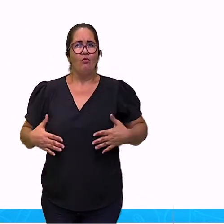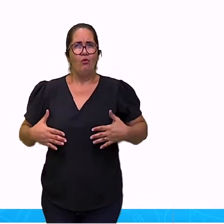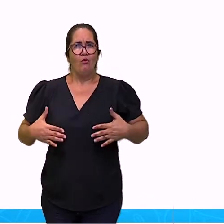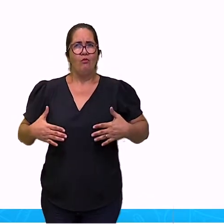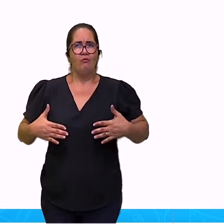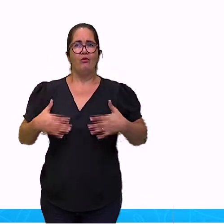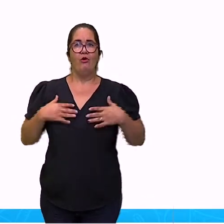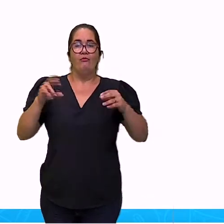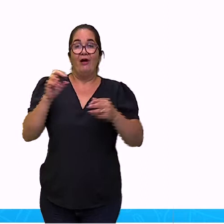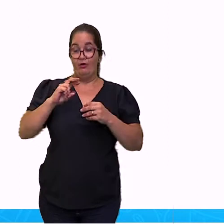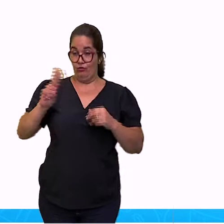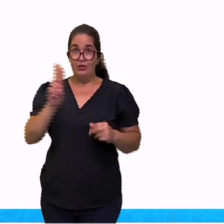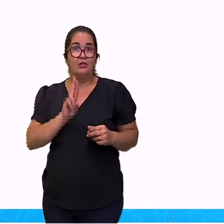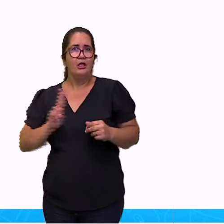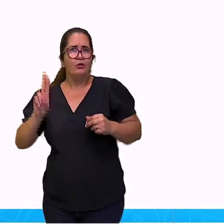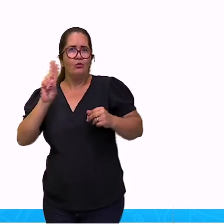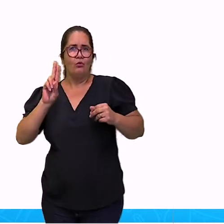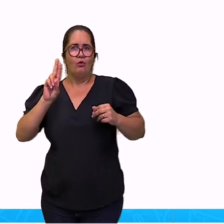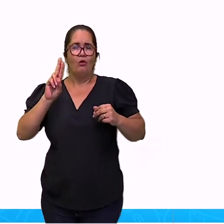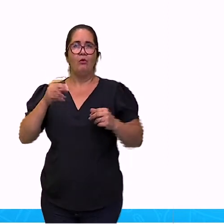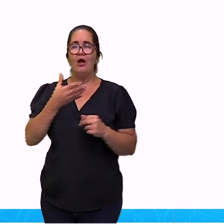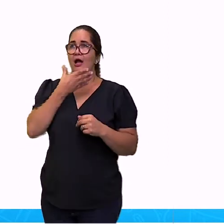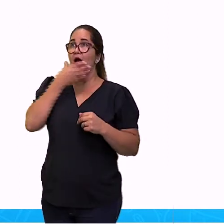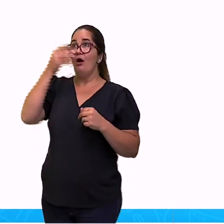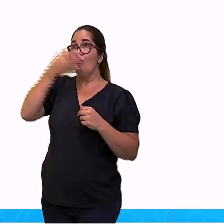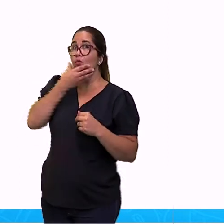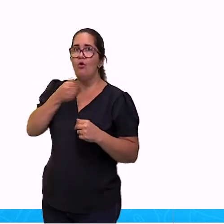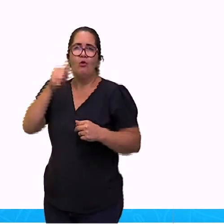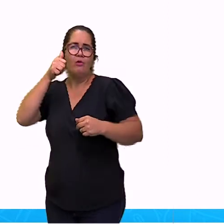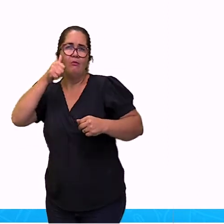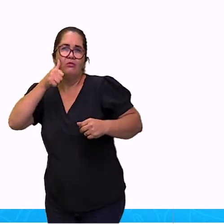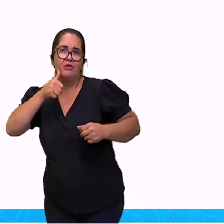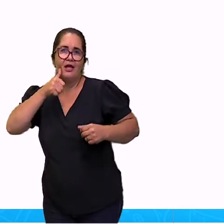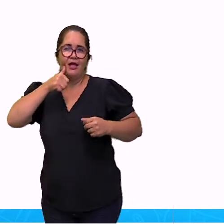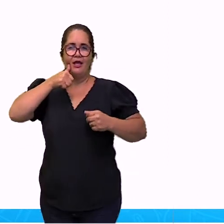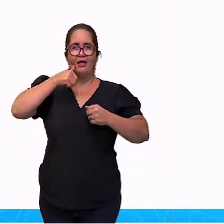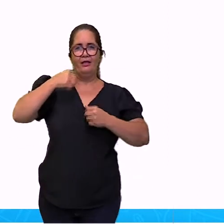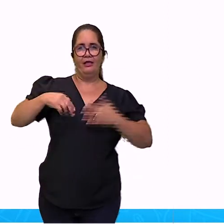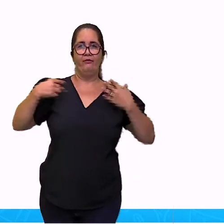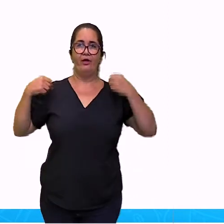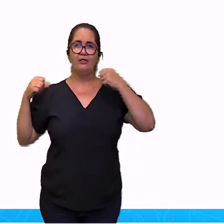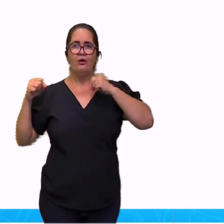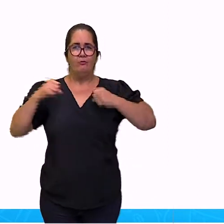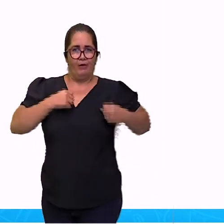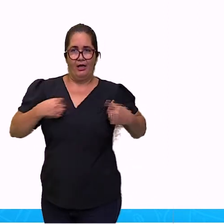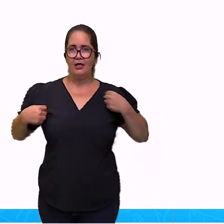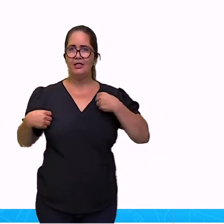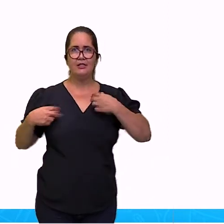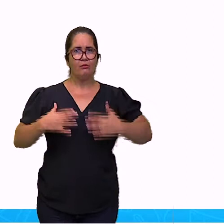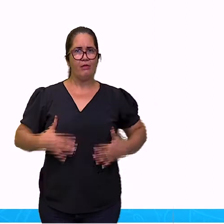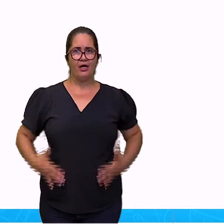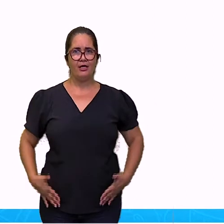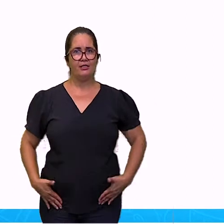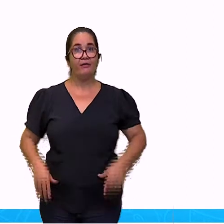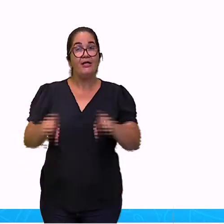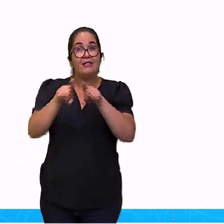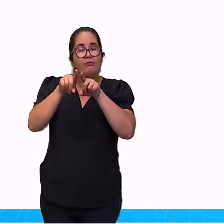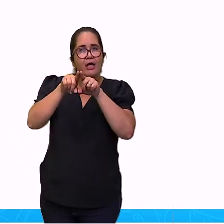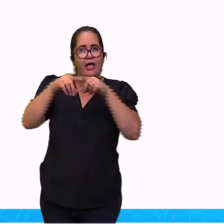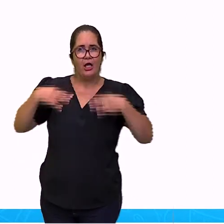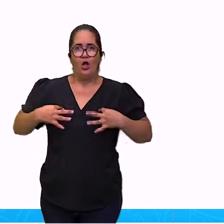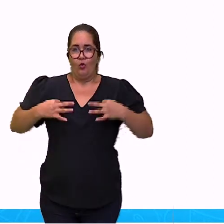e improvisações. A americana Isadora Duncan, que dançava descalça, com vestido de